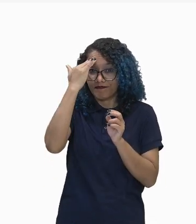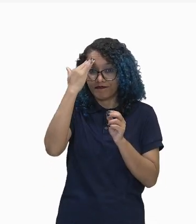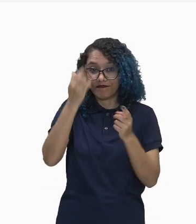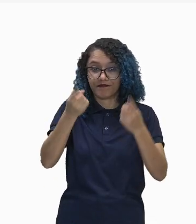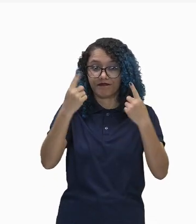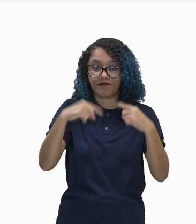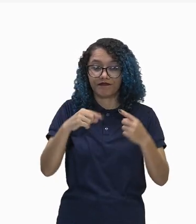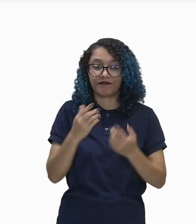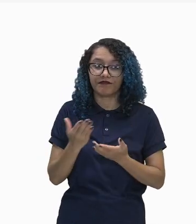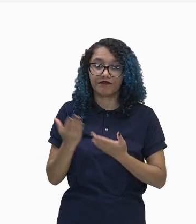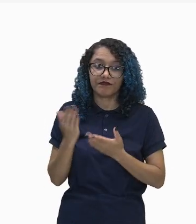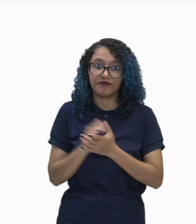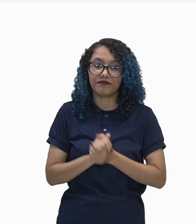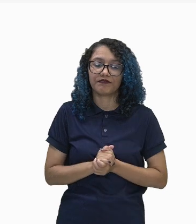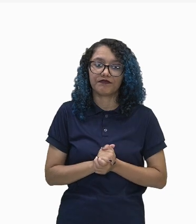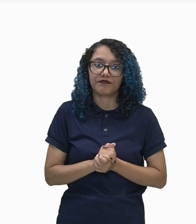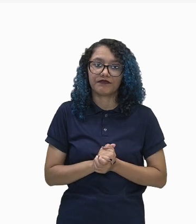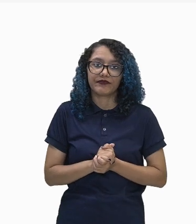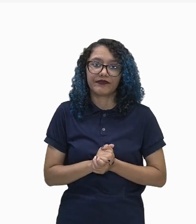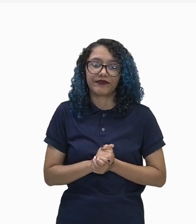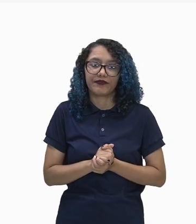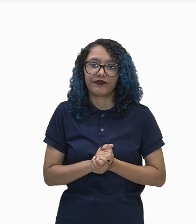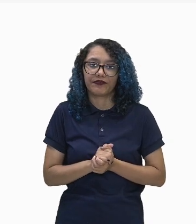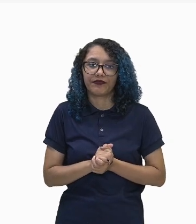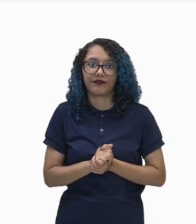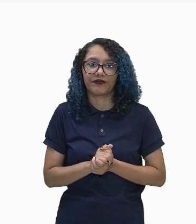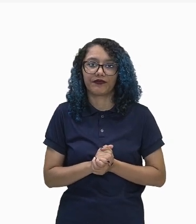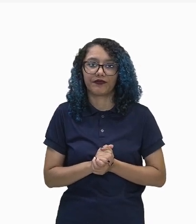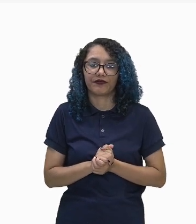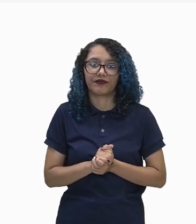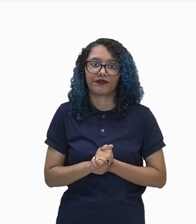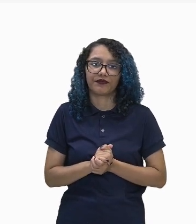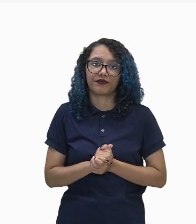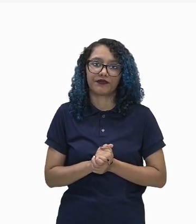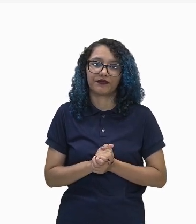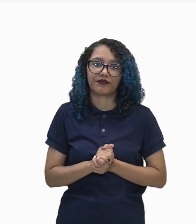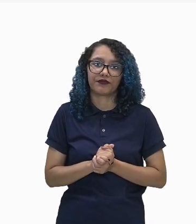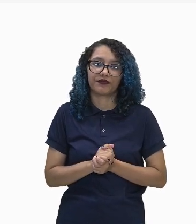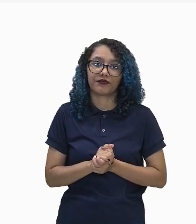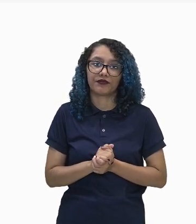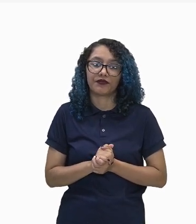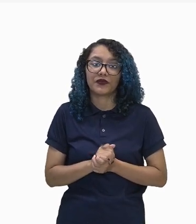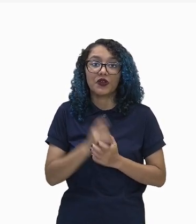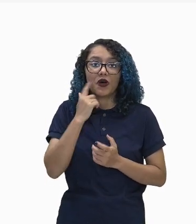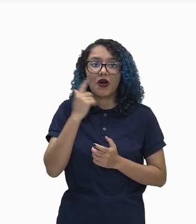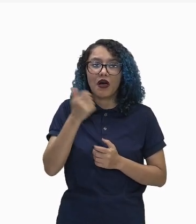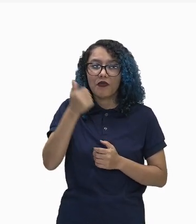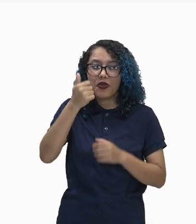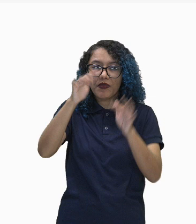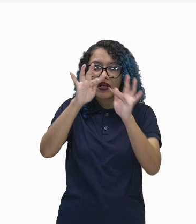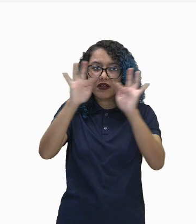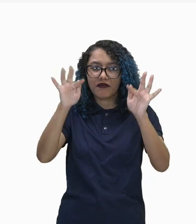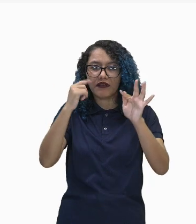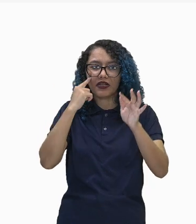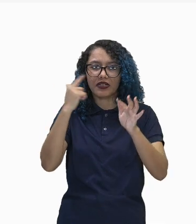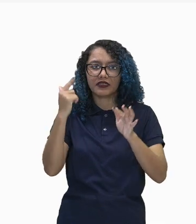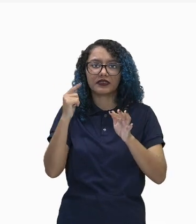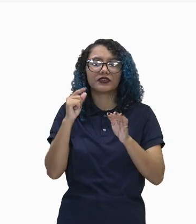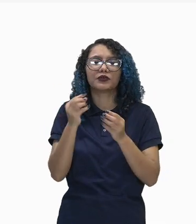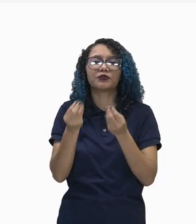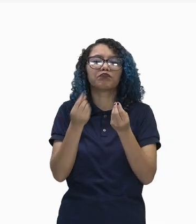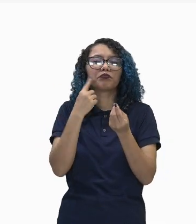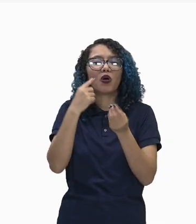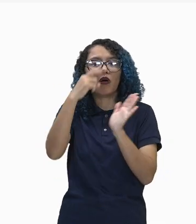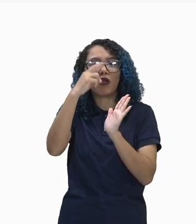que você me entenda. Mas, lá na primeira frase, tomara você me entenda.